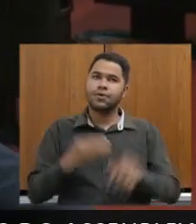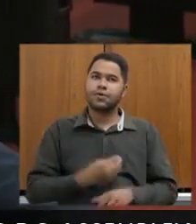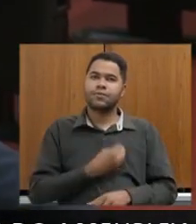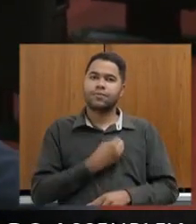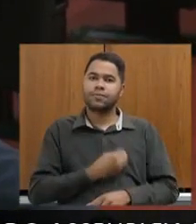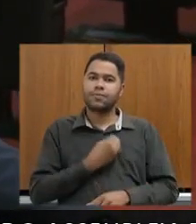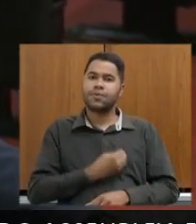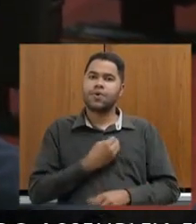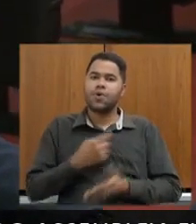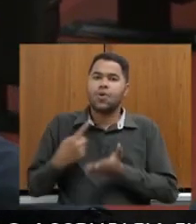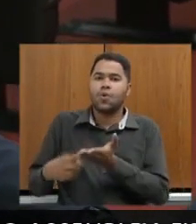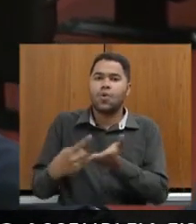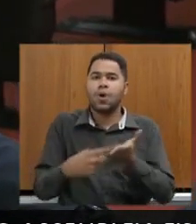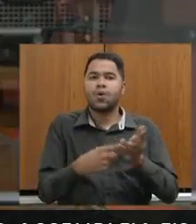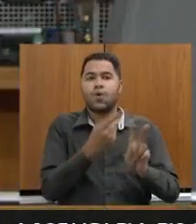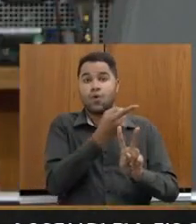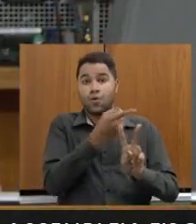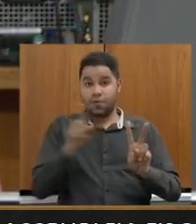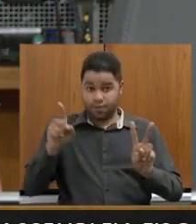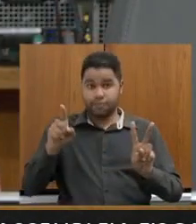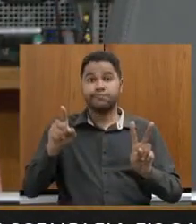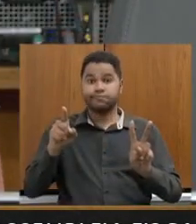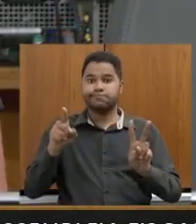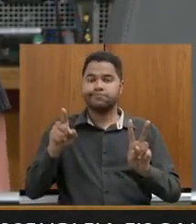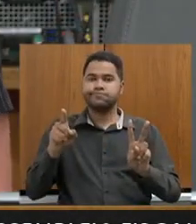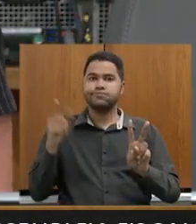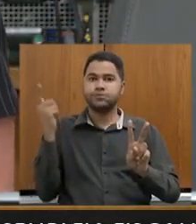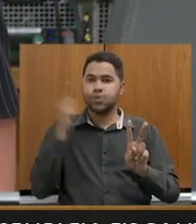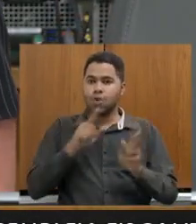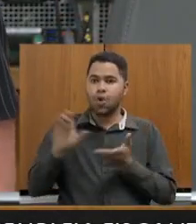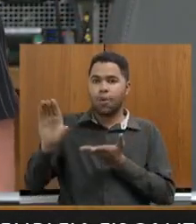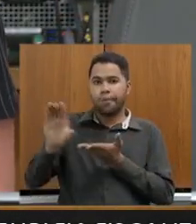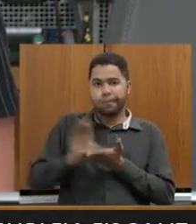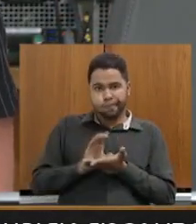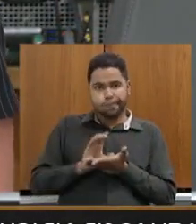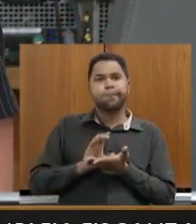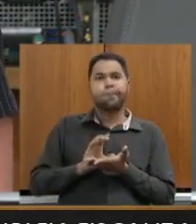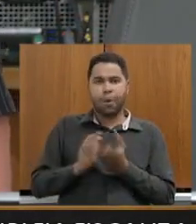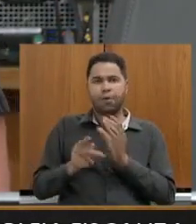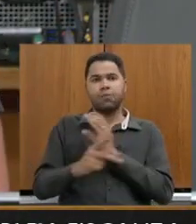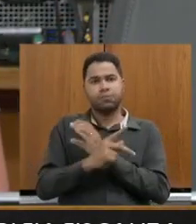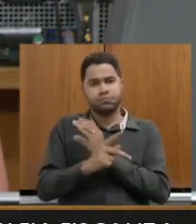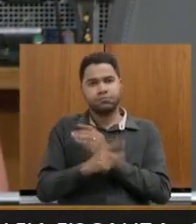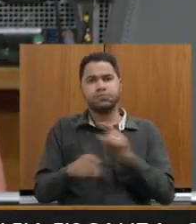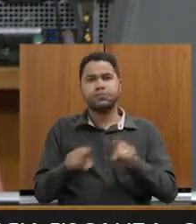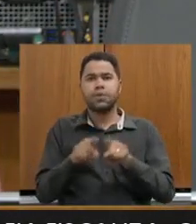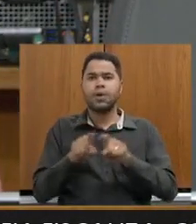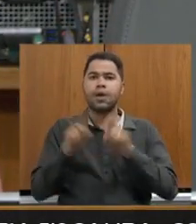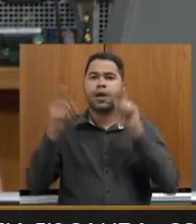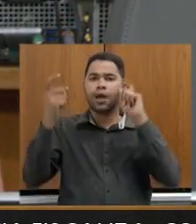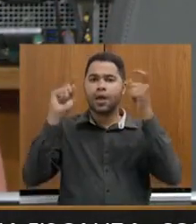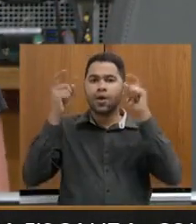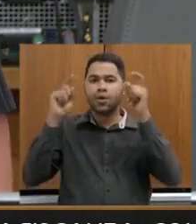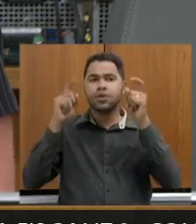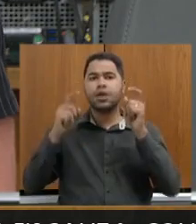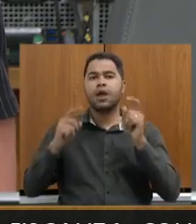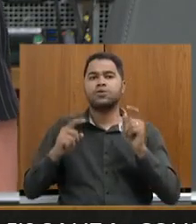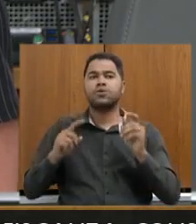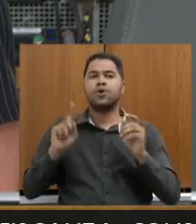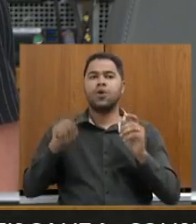participar da questão do acordo da vale né que rendeu um bom dinheiro para polícia civil reuniões no senado federal